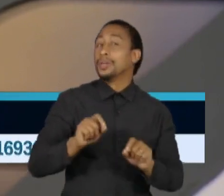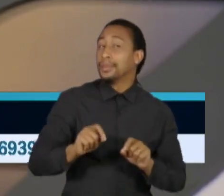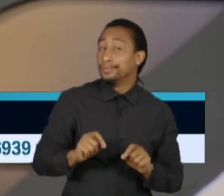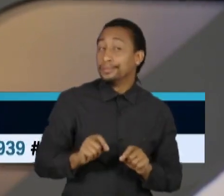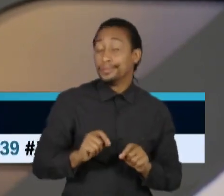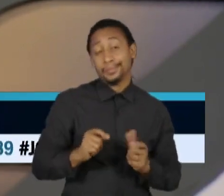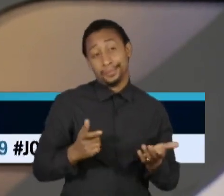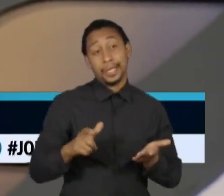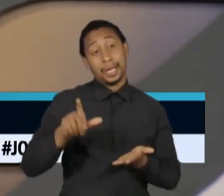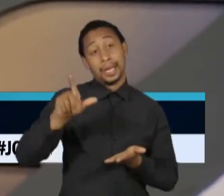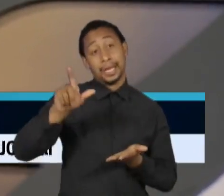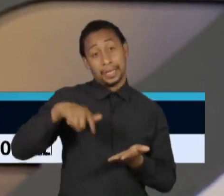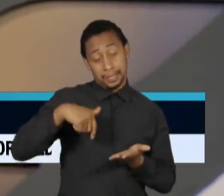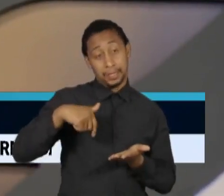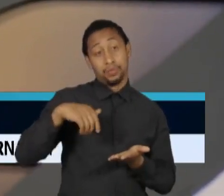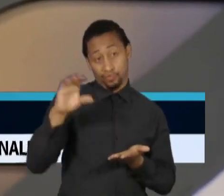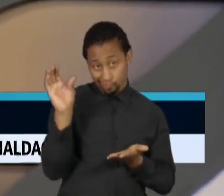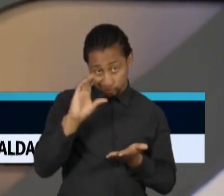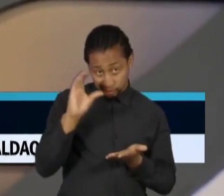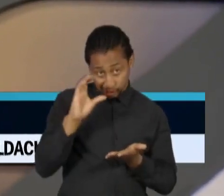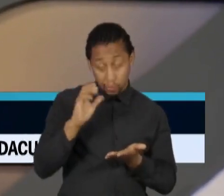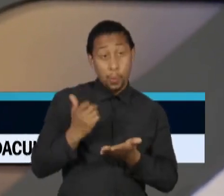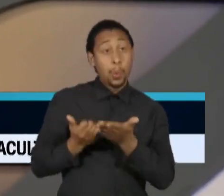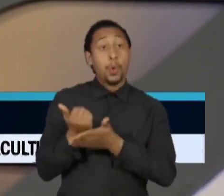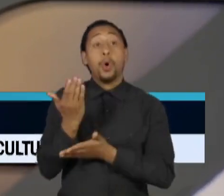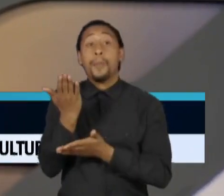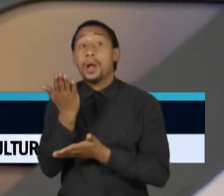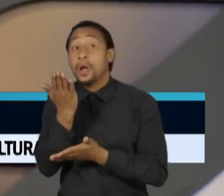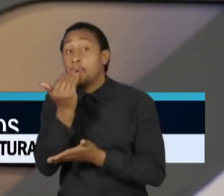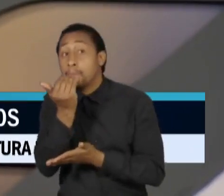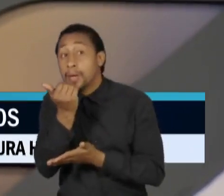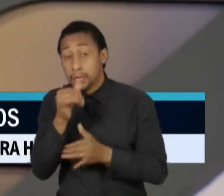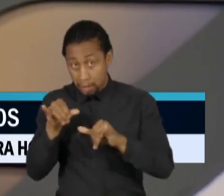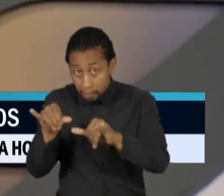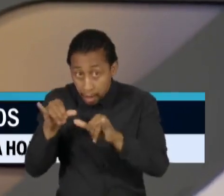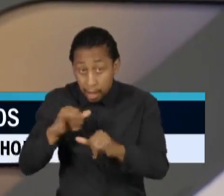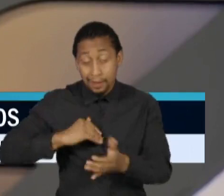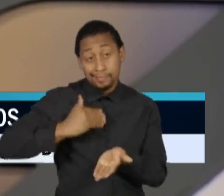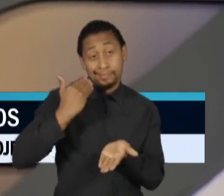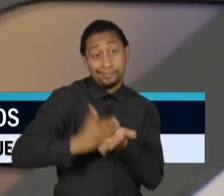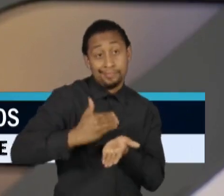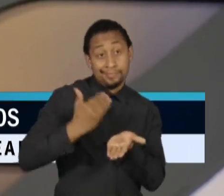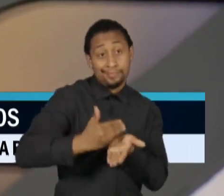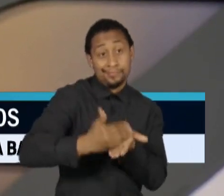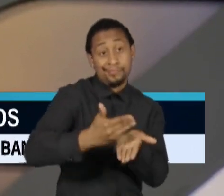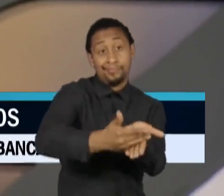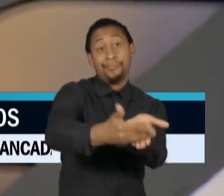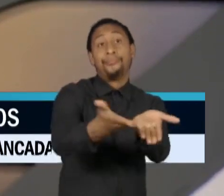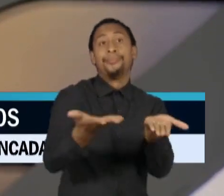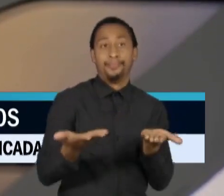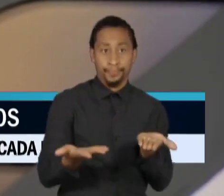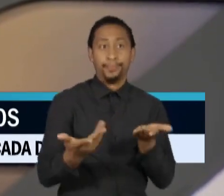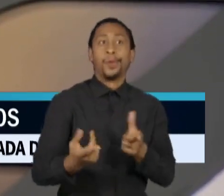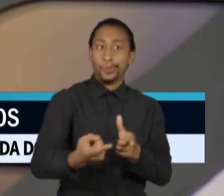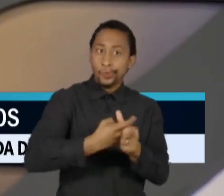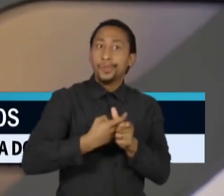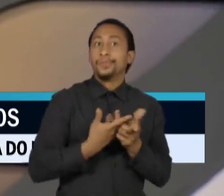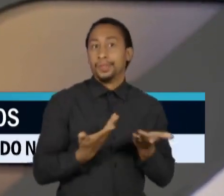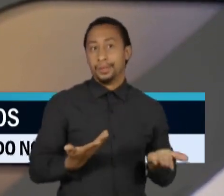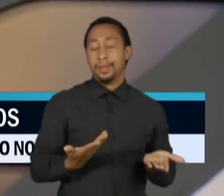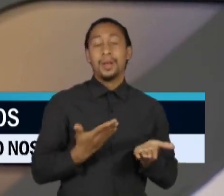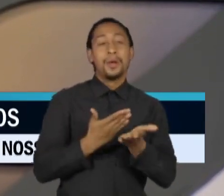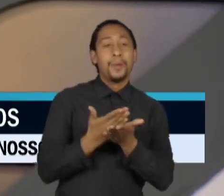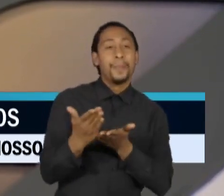dividir no cartão supermercado, que também já é uma coisa que você está fazendo uma dívida. Você começa a